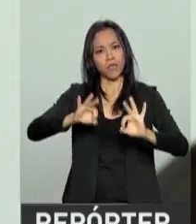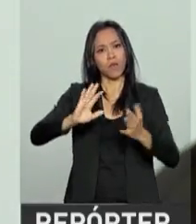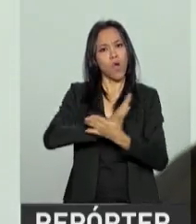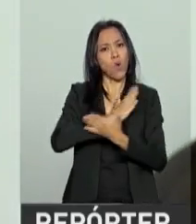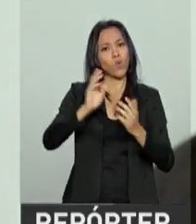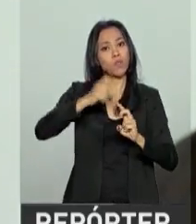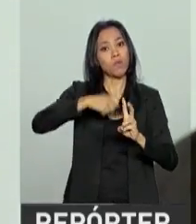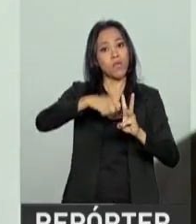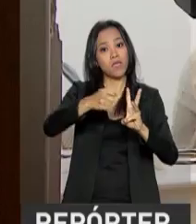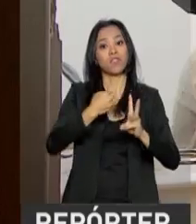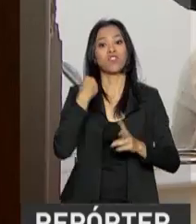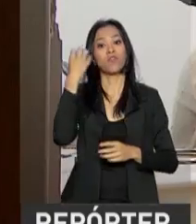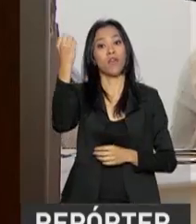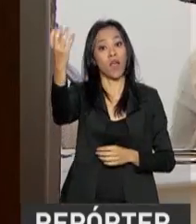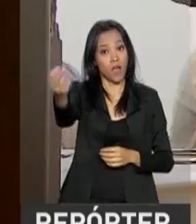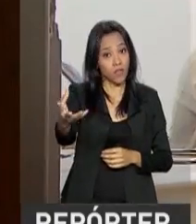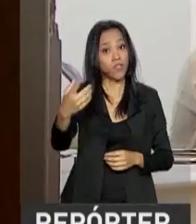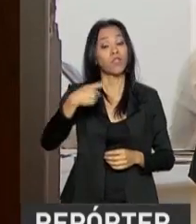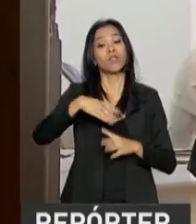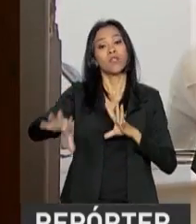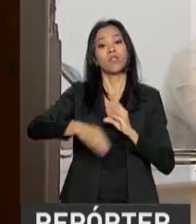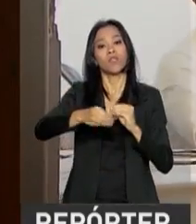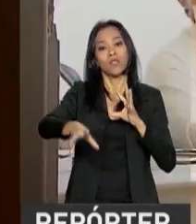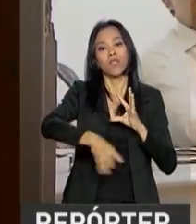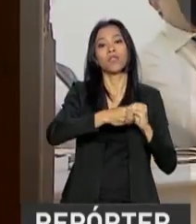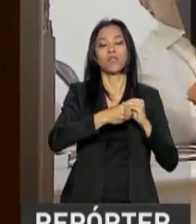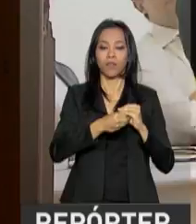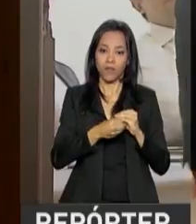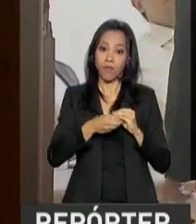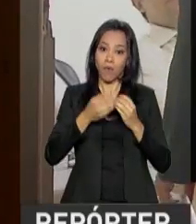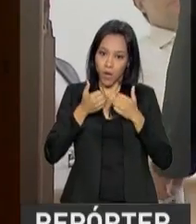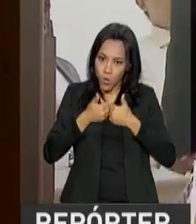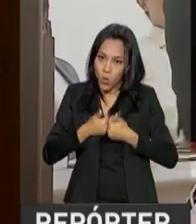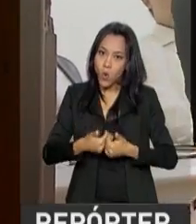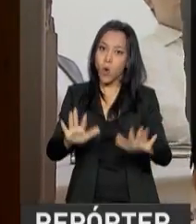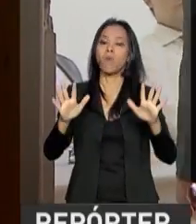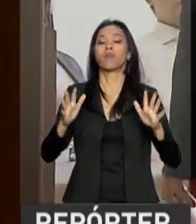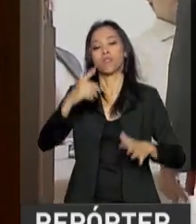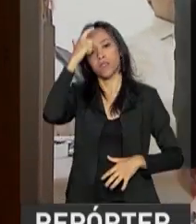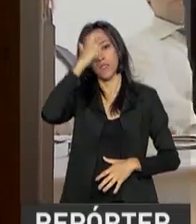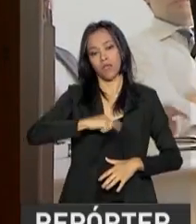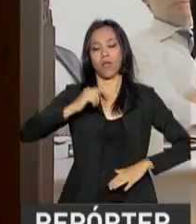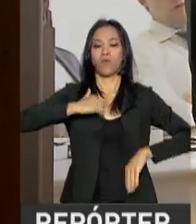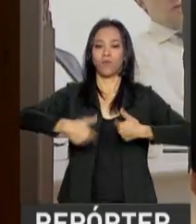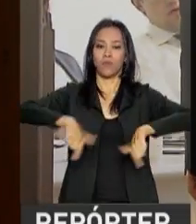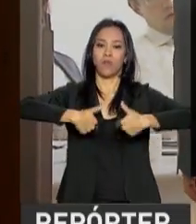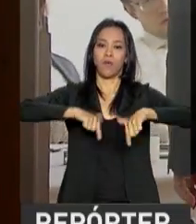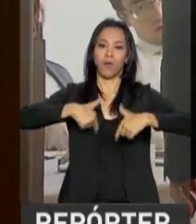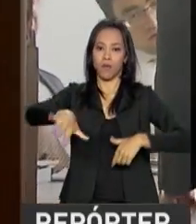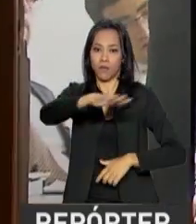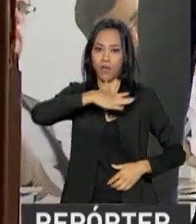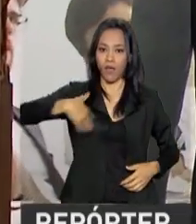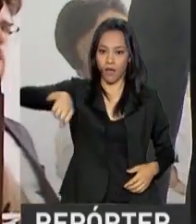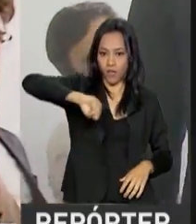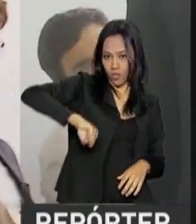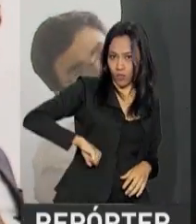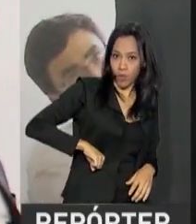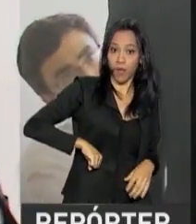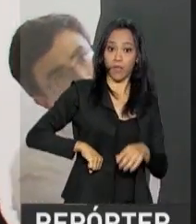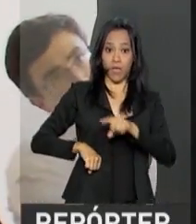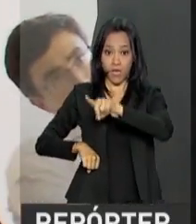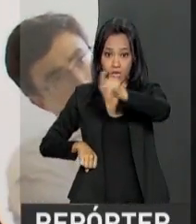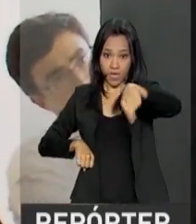de viagens e atividades complementares para finalmente começar a exercer a carreira na diplomacia. Essa